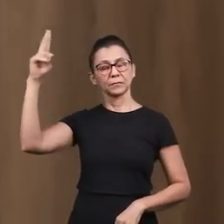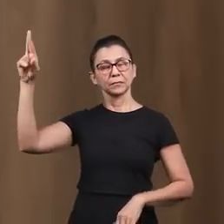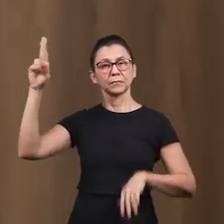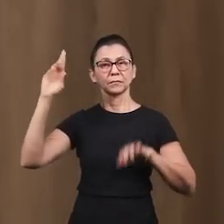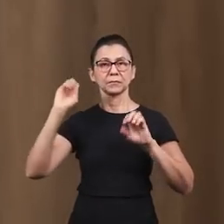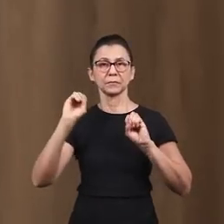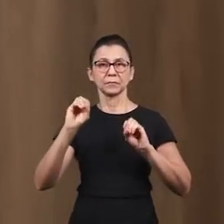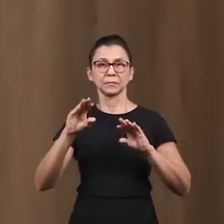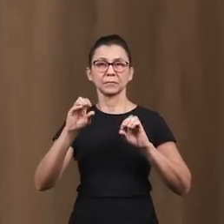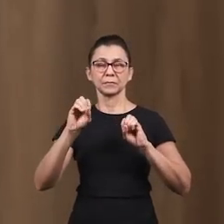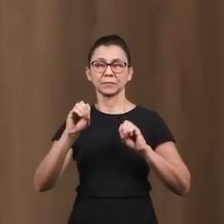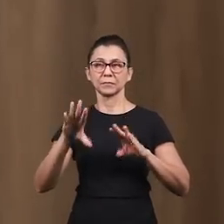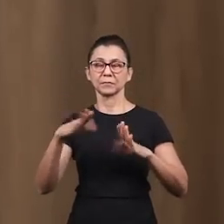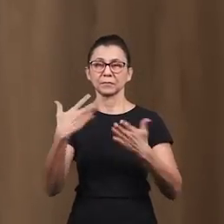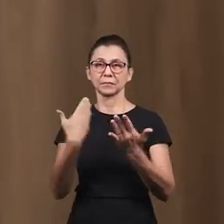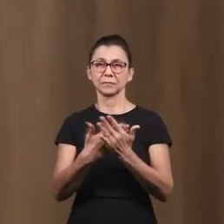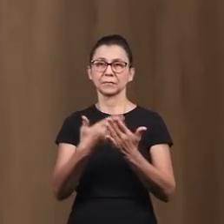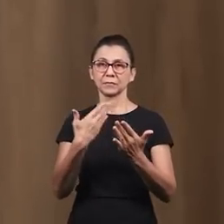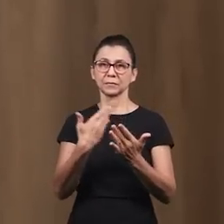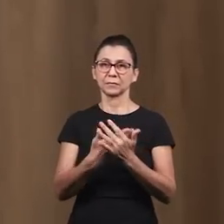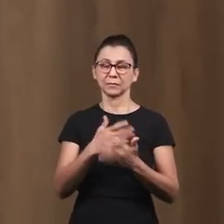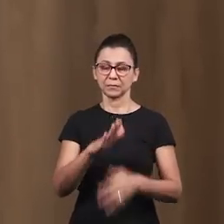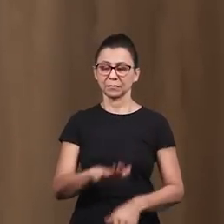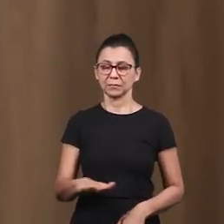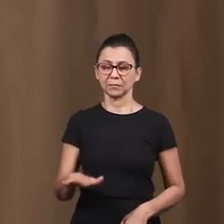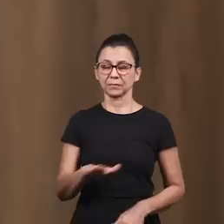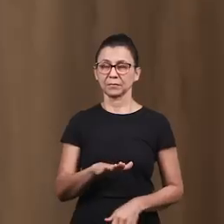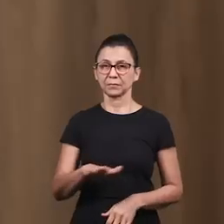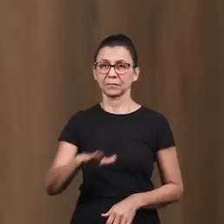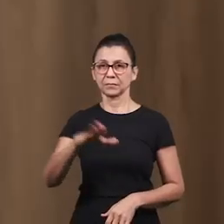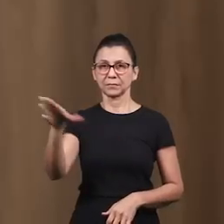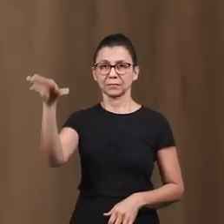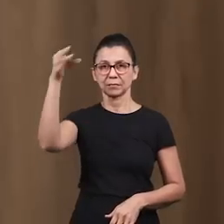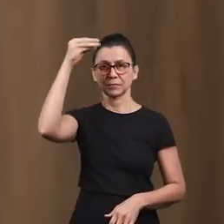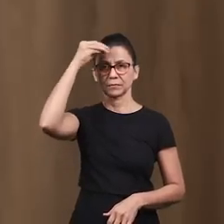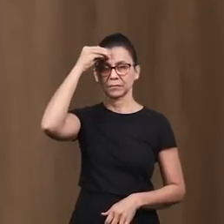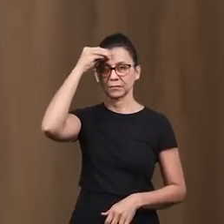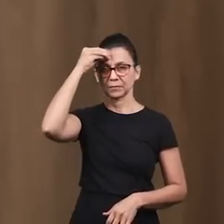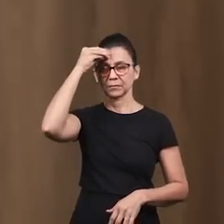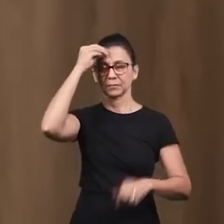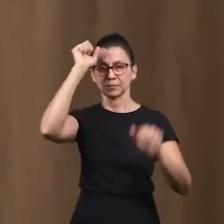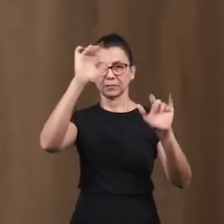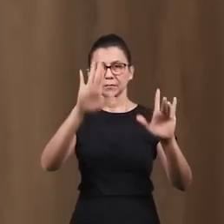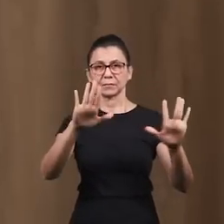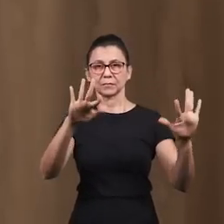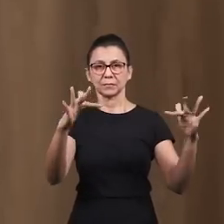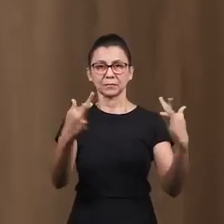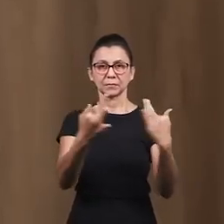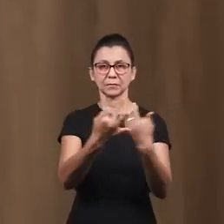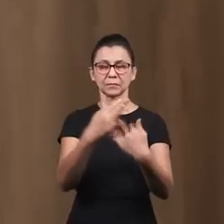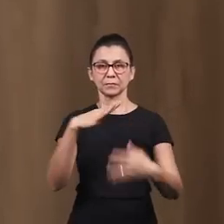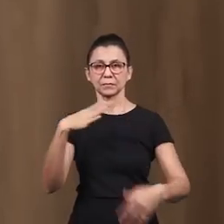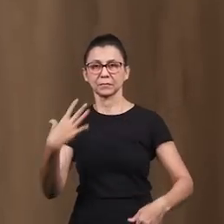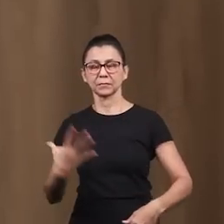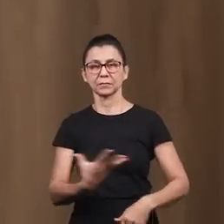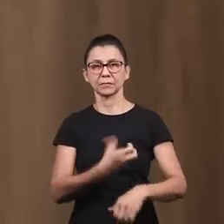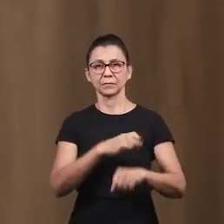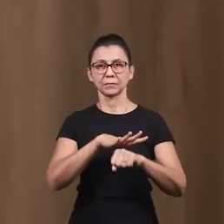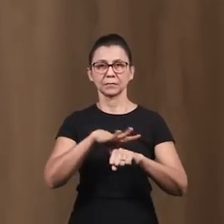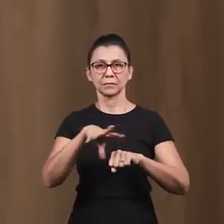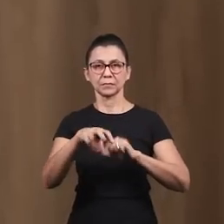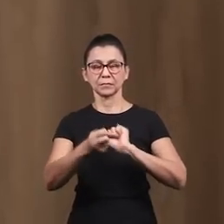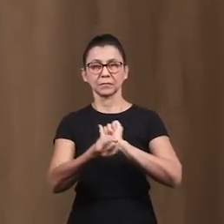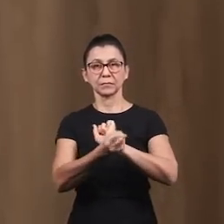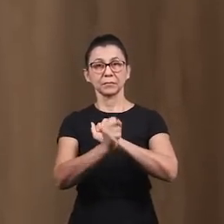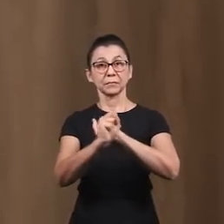palavra possa entrar no coração das tuas crianças, possa entrar nos lares, salvando,